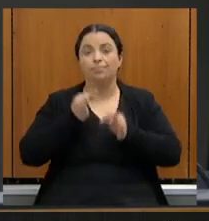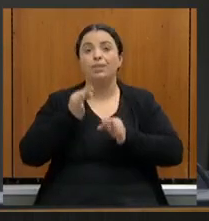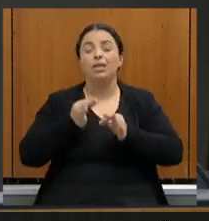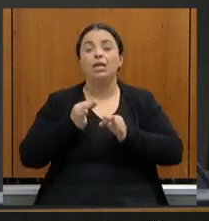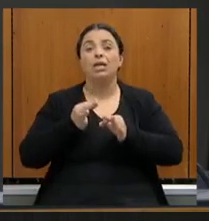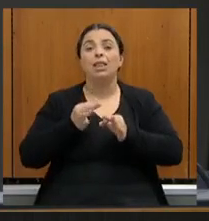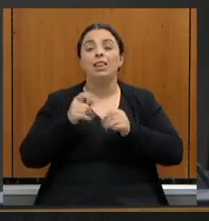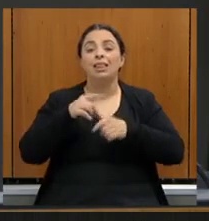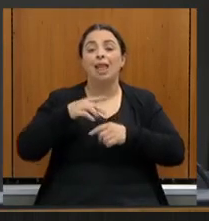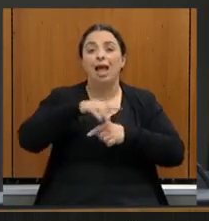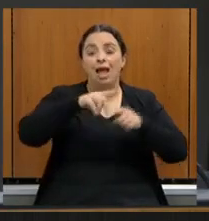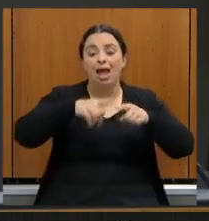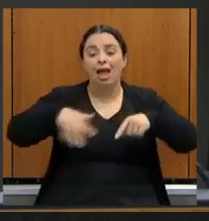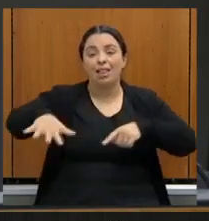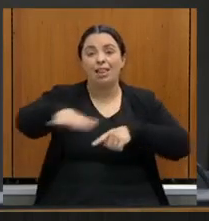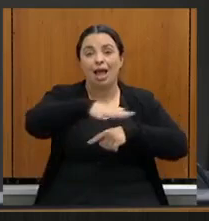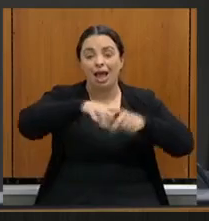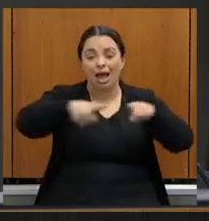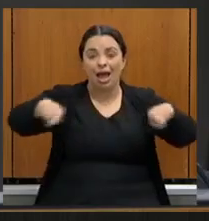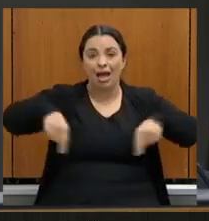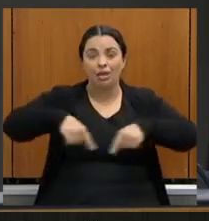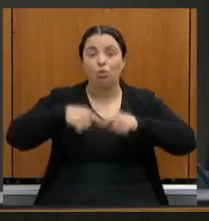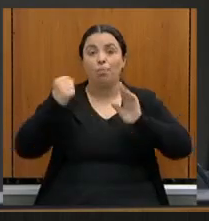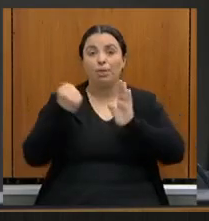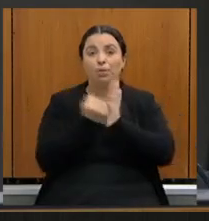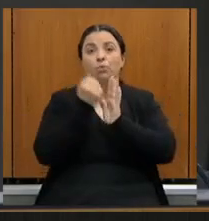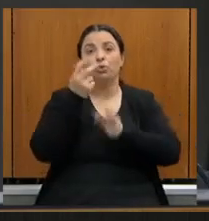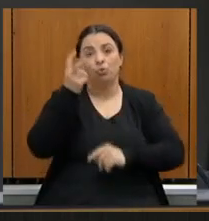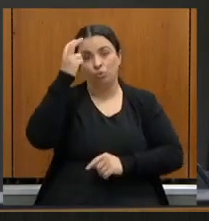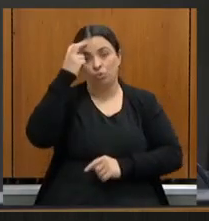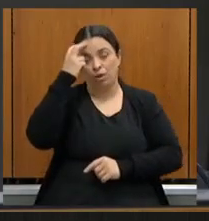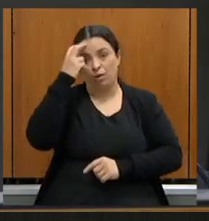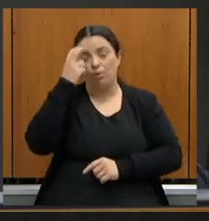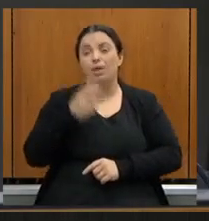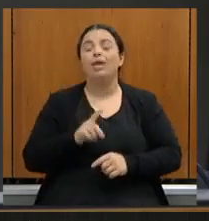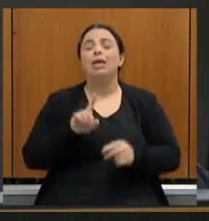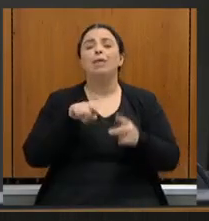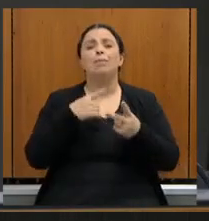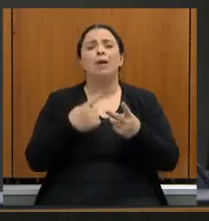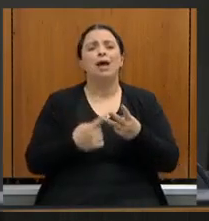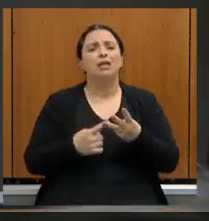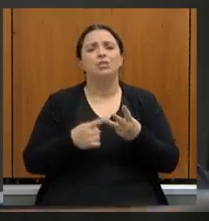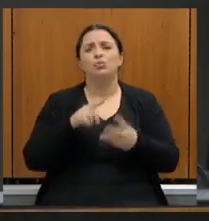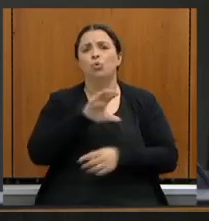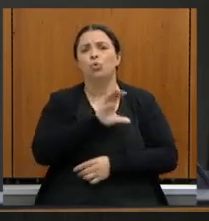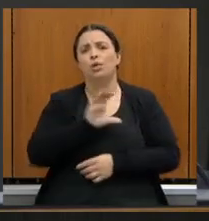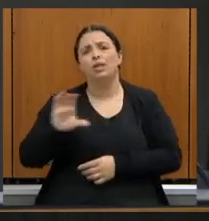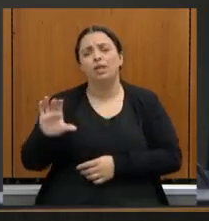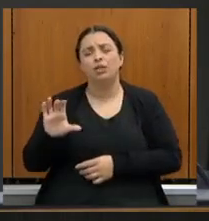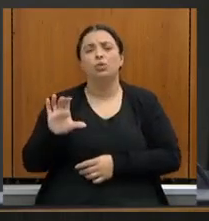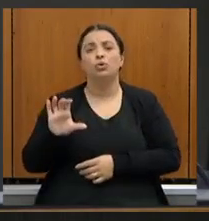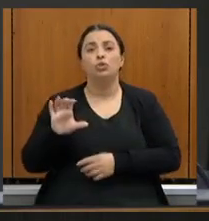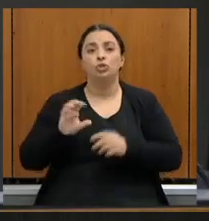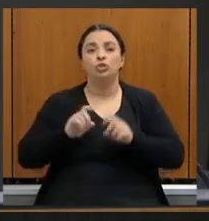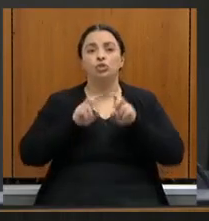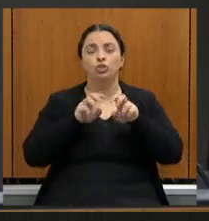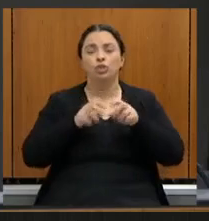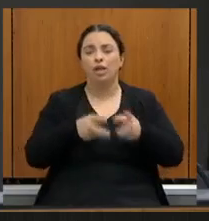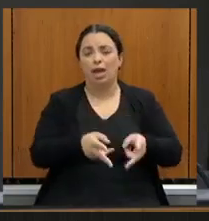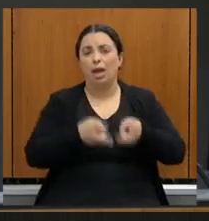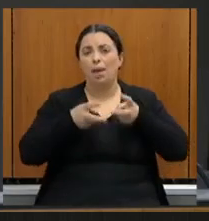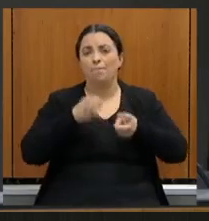coordenador do CAOMA e coordenador de mineração. essa nota, essa